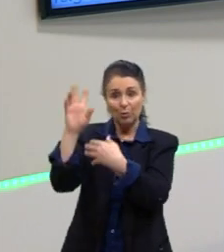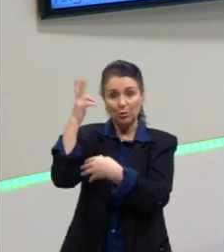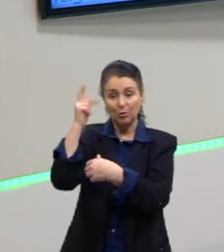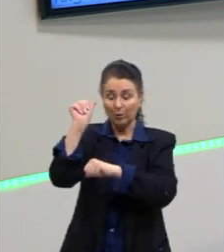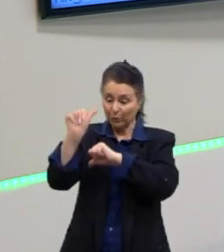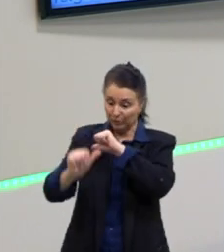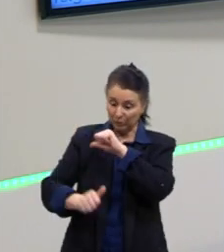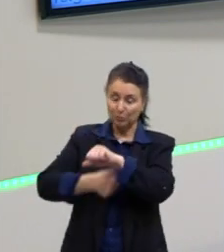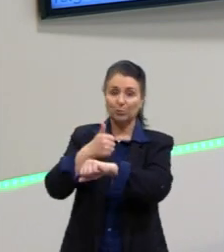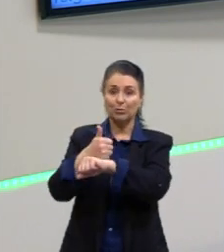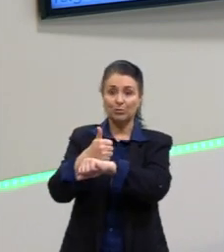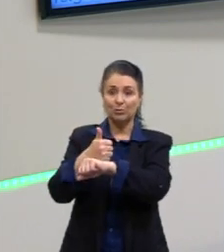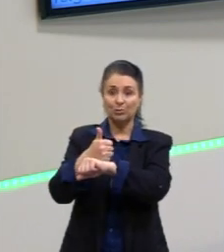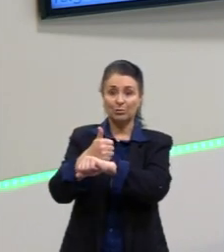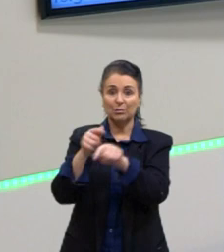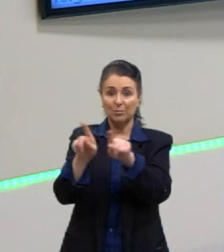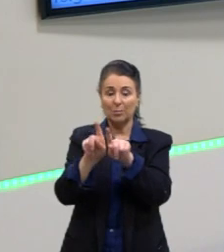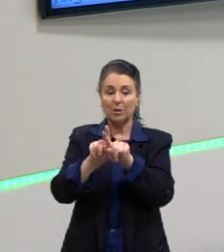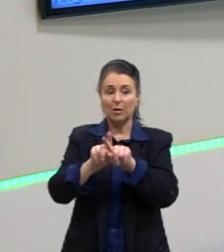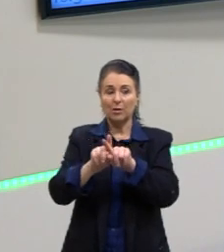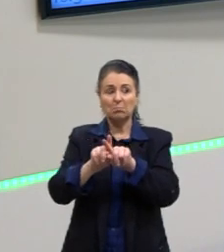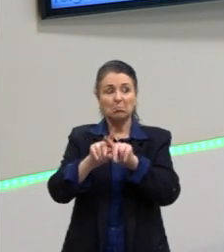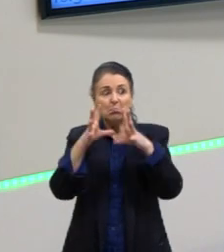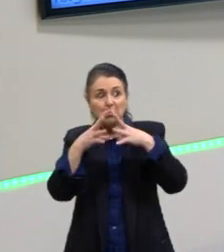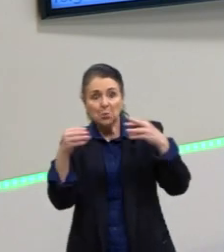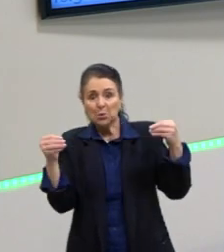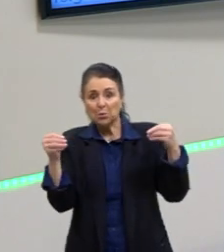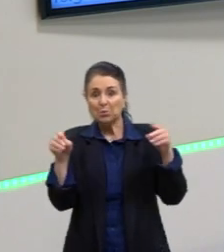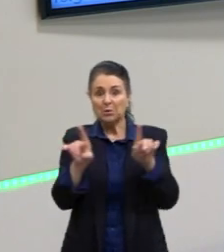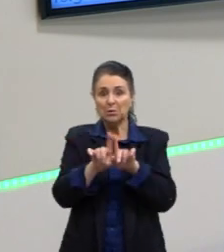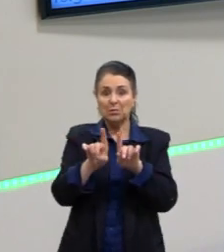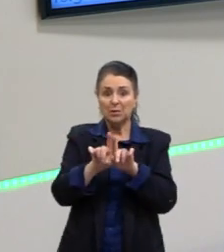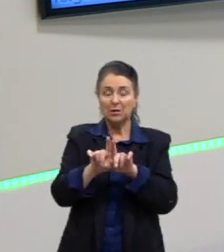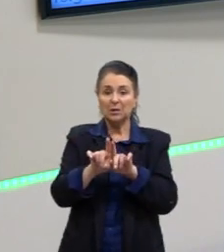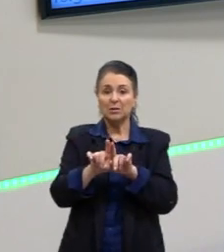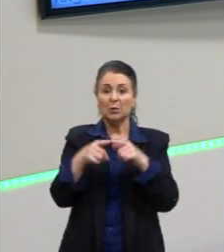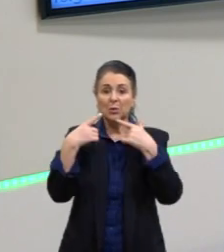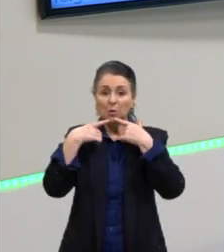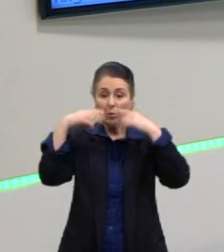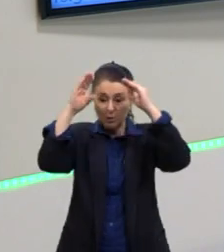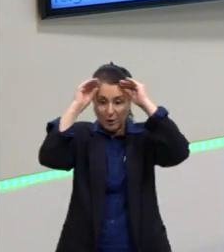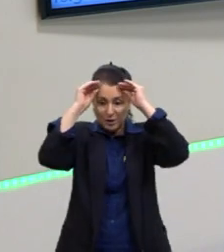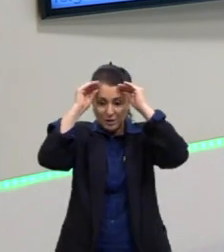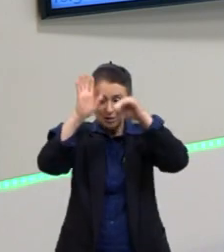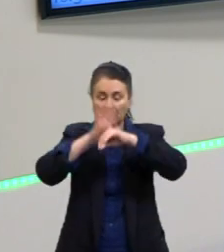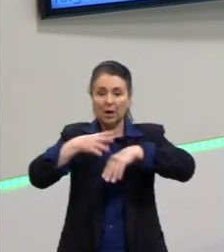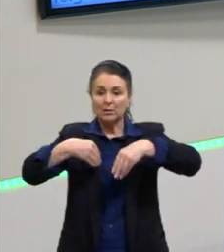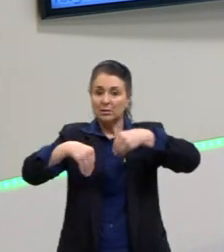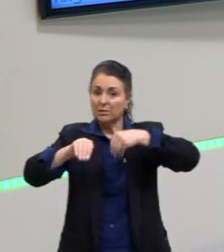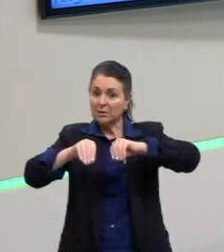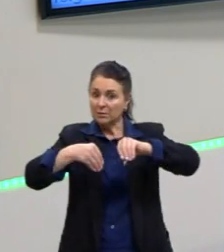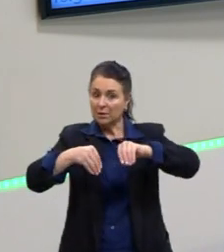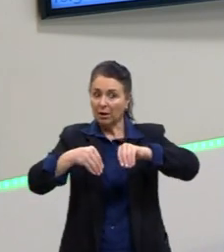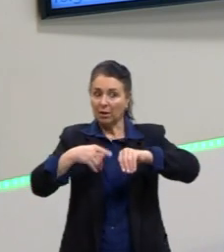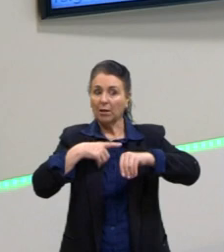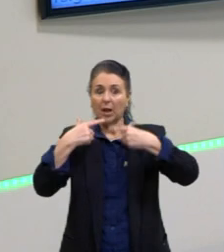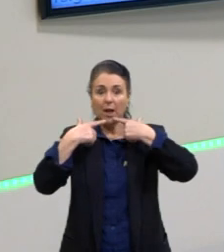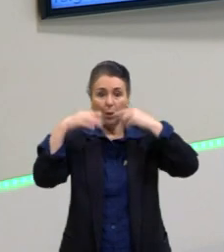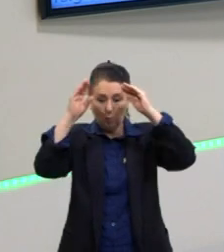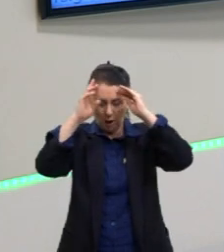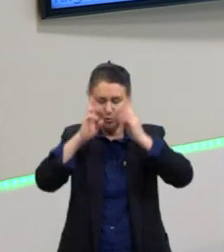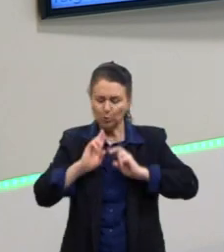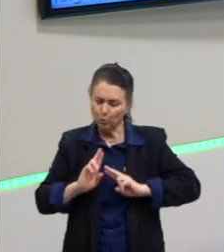né vão desaparecendo Então são linguagens mais flexíveis e tem linguagens muito inflexíveis que